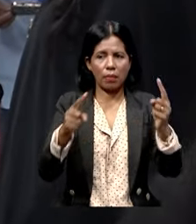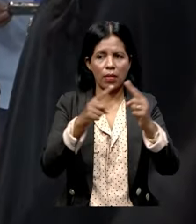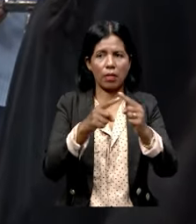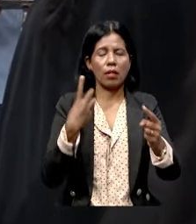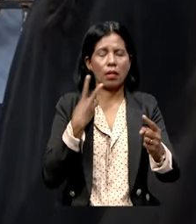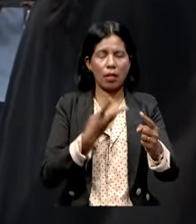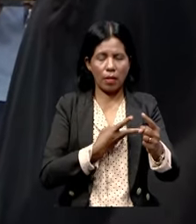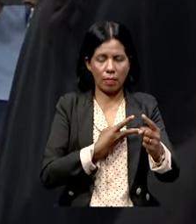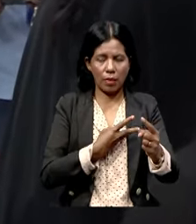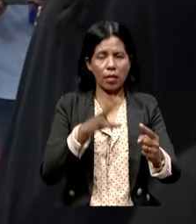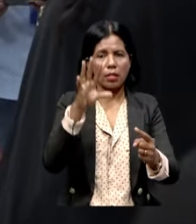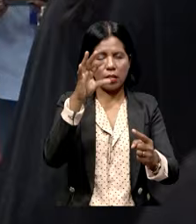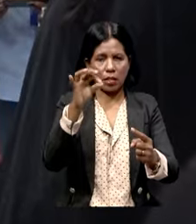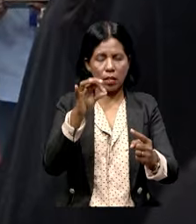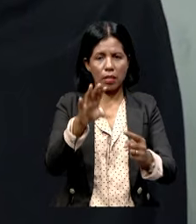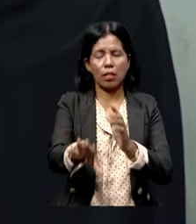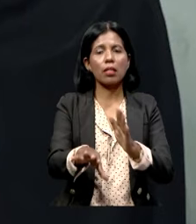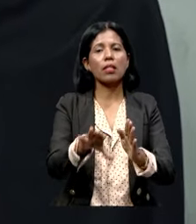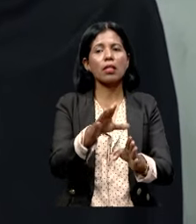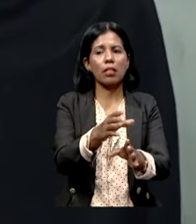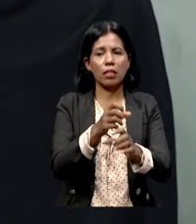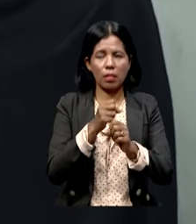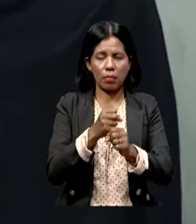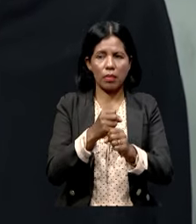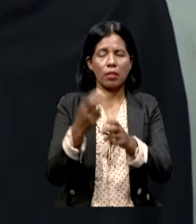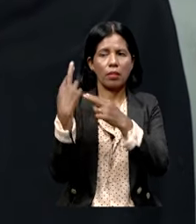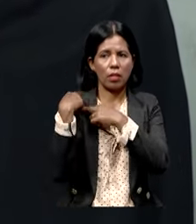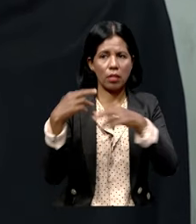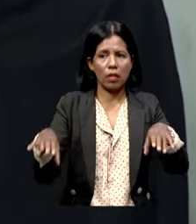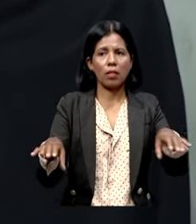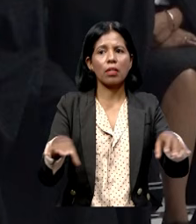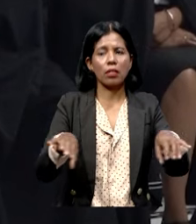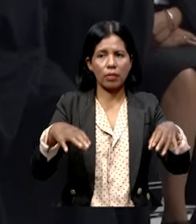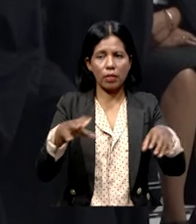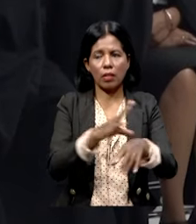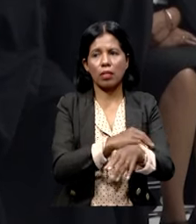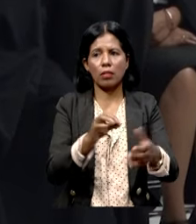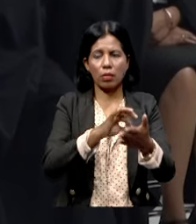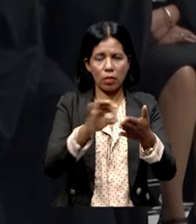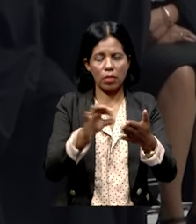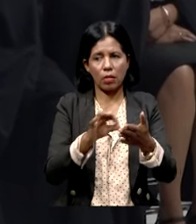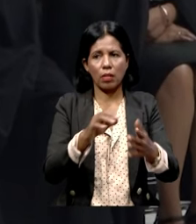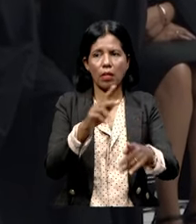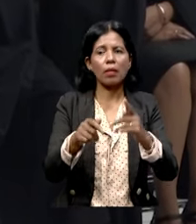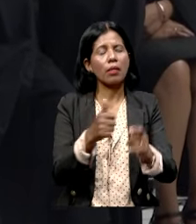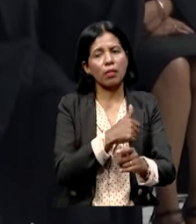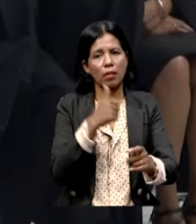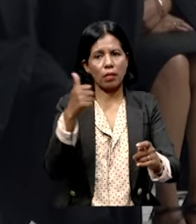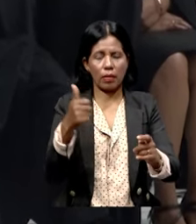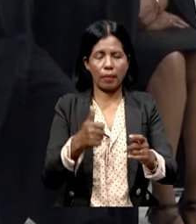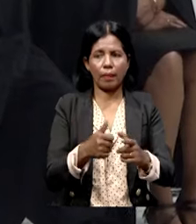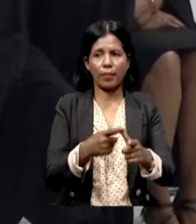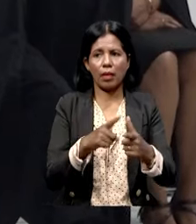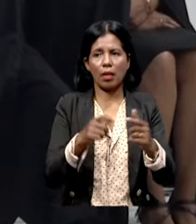minha honra na INSIA, e se me posso dizer, sou o nosso senhor Sr. Roto, e promove para junto escrever